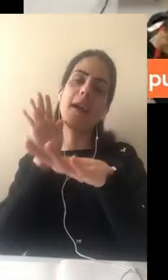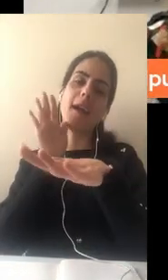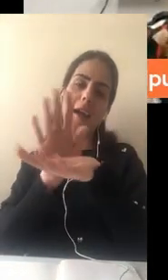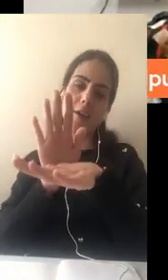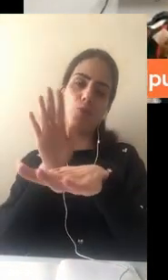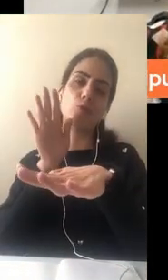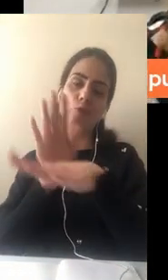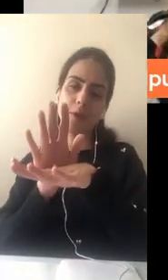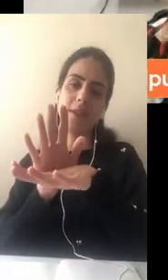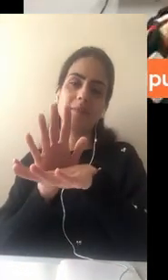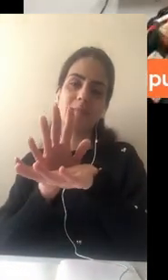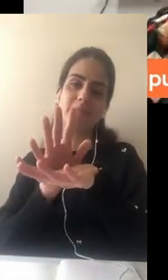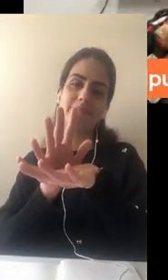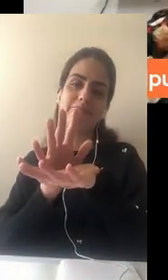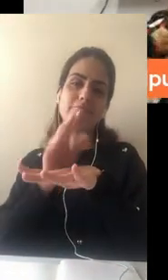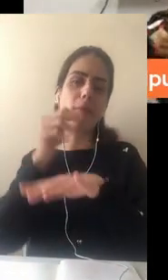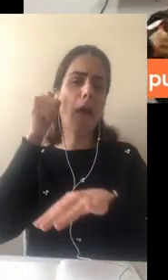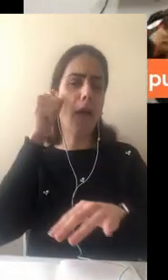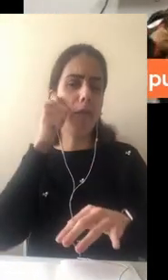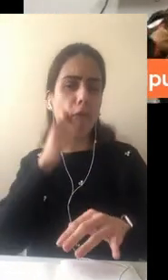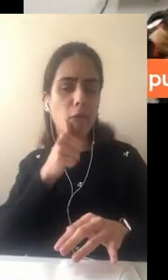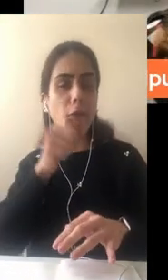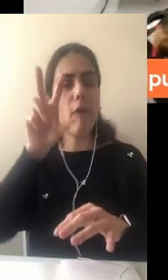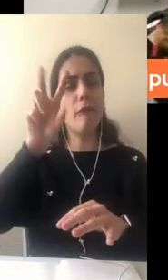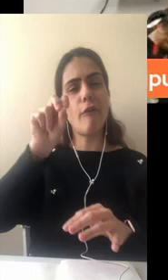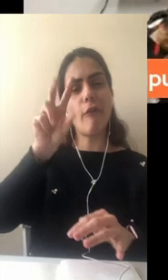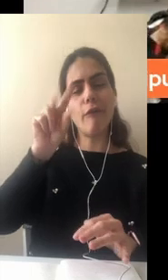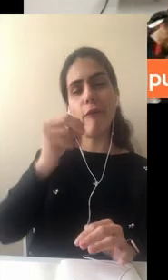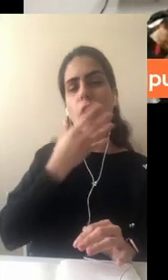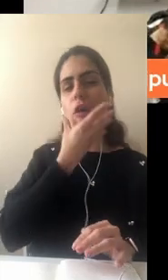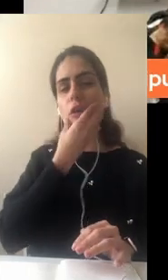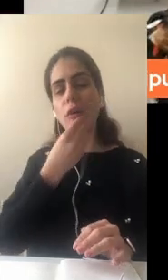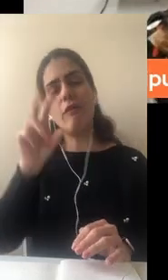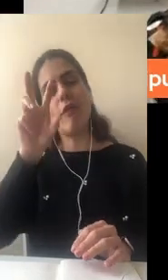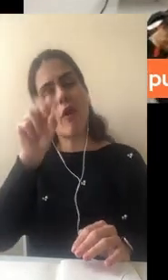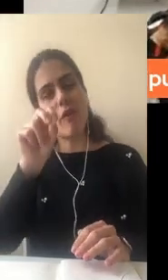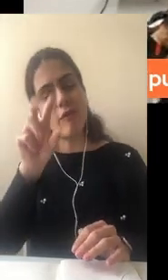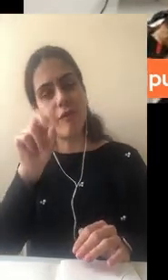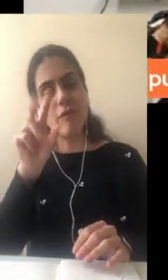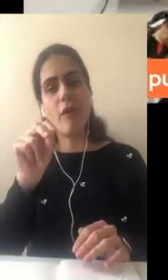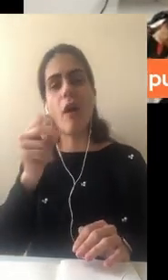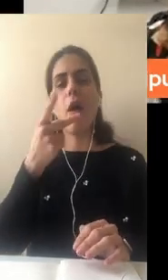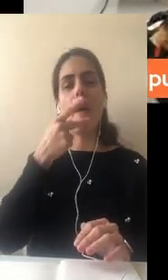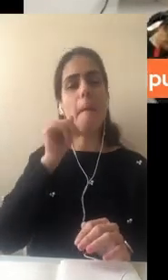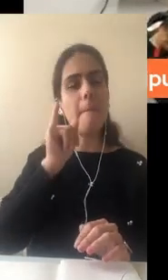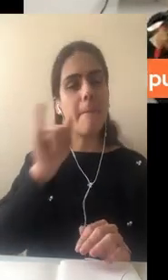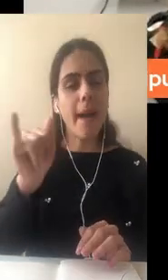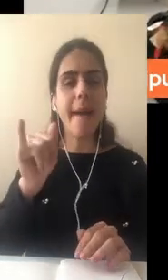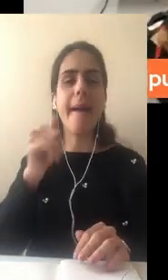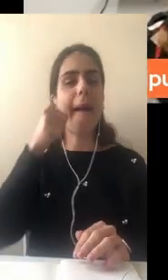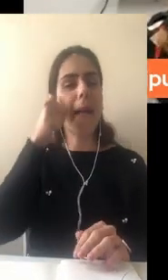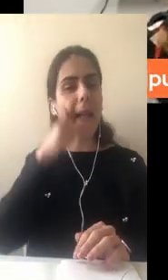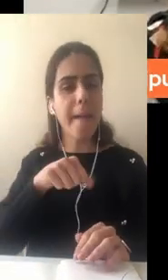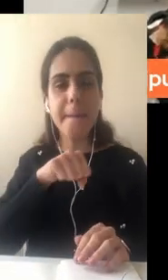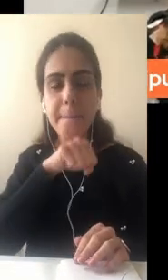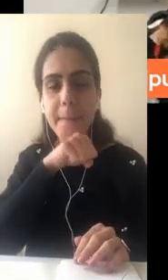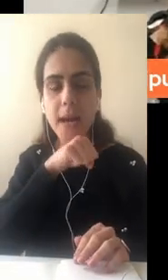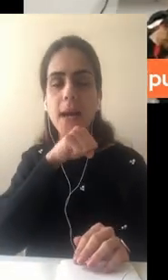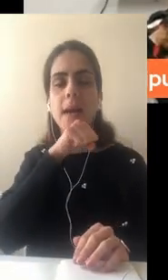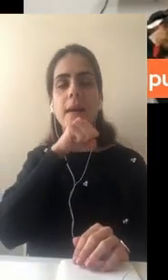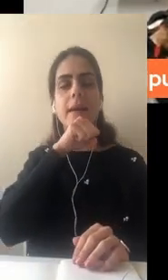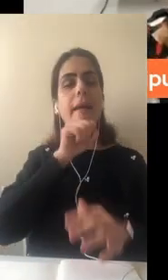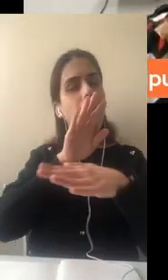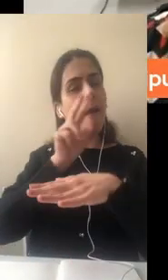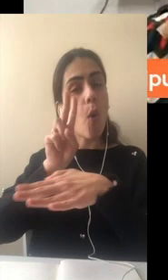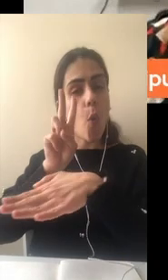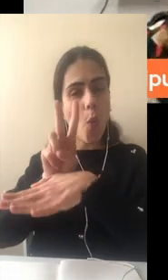né? De avós, de pai, de mãe, de tia, tios, aquele cuidador, aquele responsável, né?